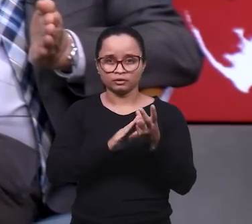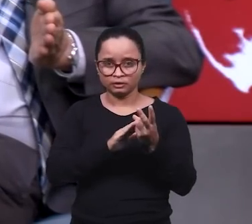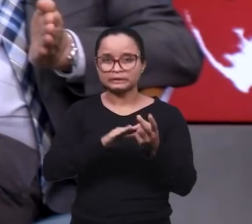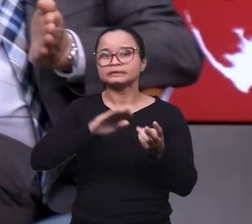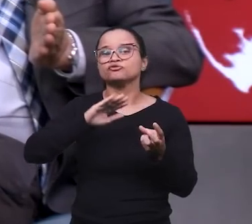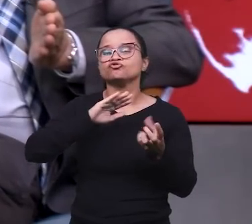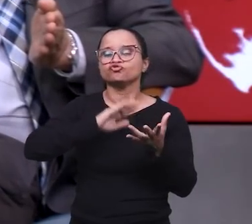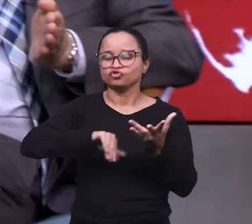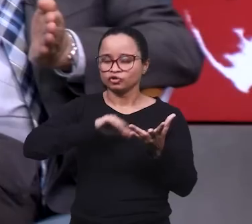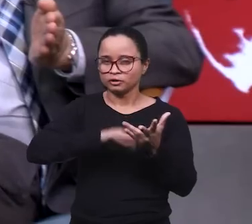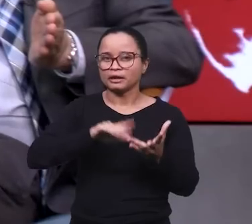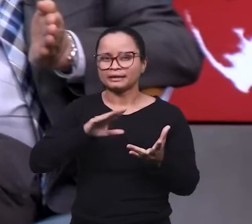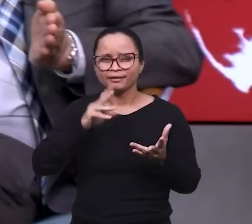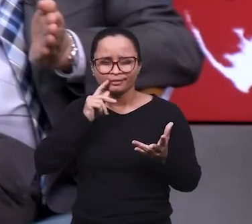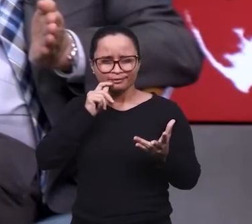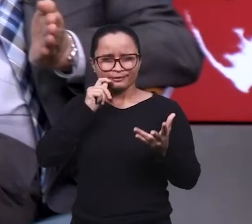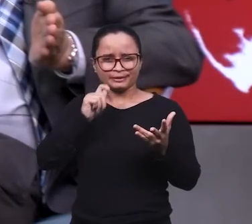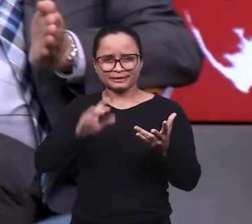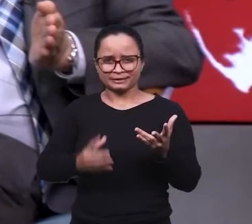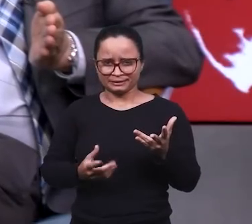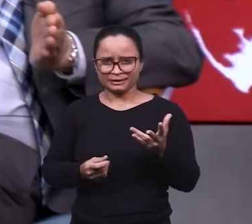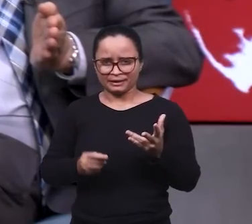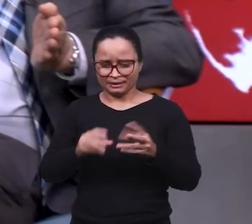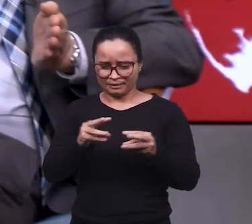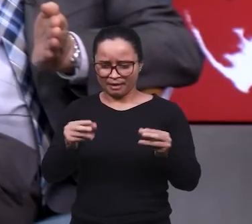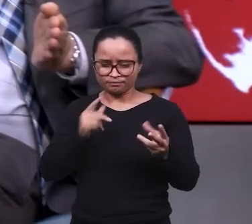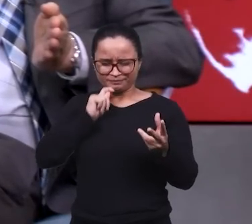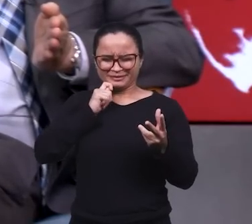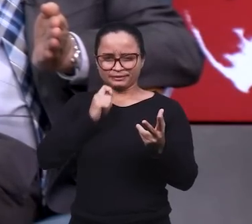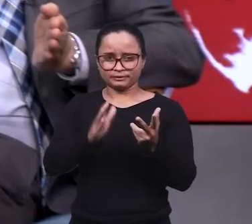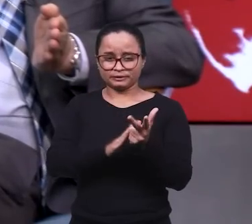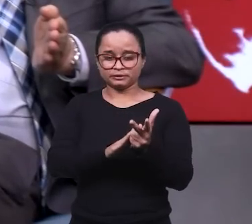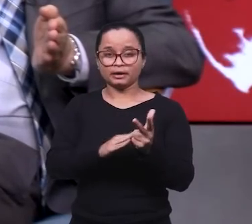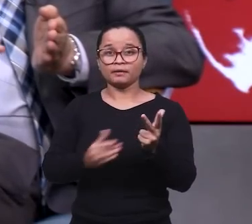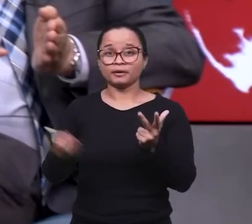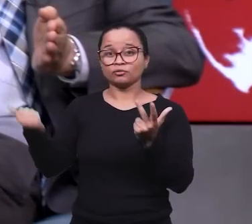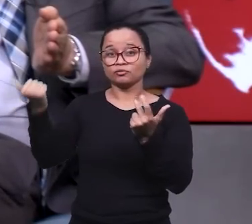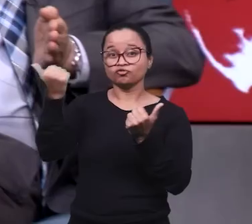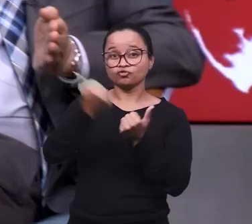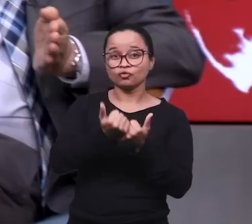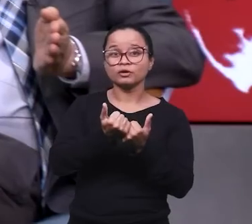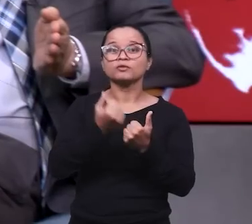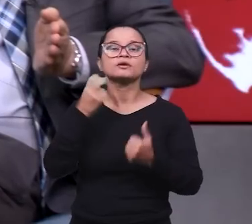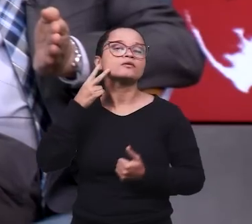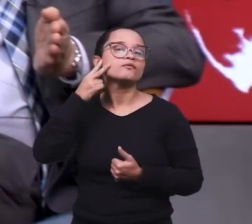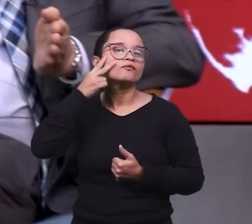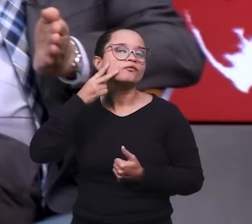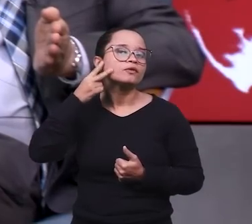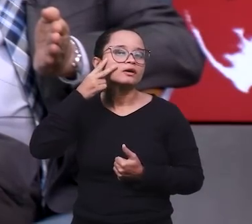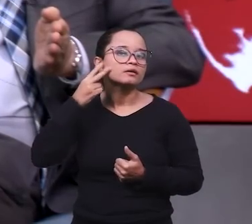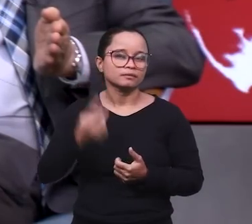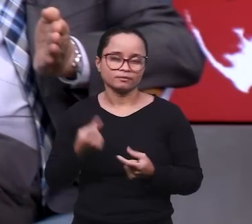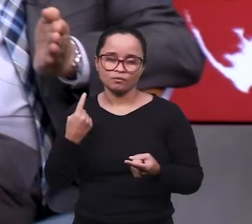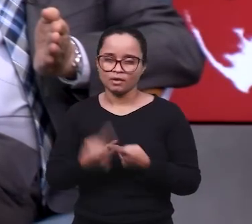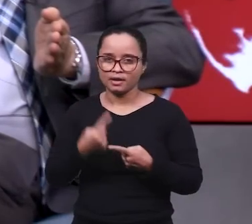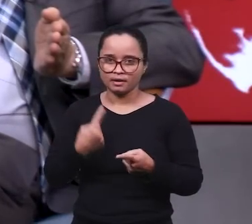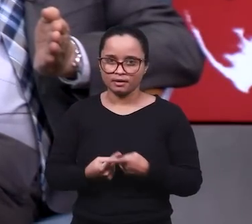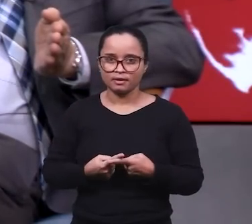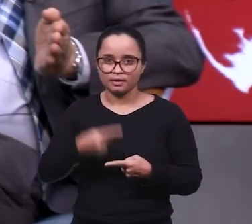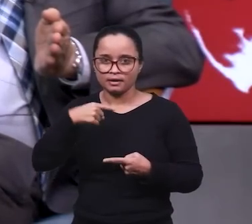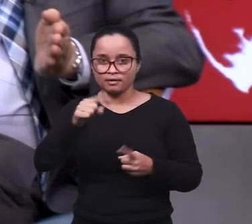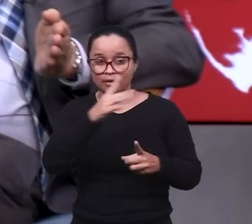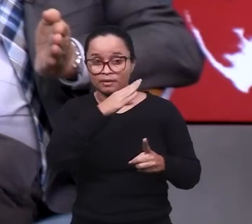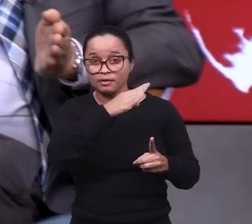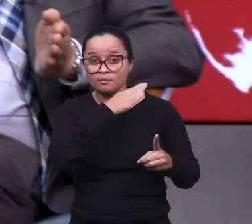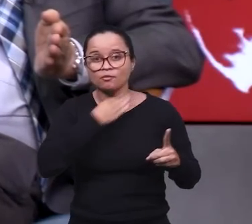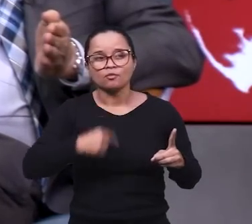ervas amargosas saem para dar lugar ao vinho. Por que dar lugar ao vinho? Porque ele ia para o Calvário. E quando ele